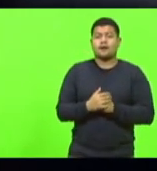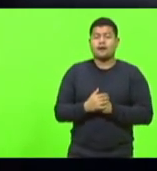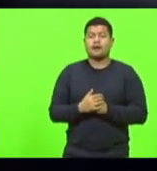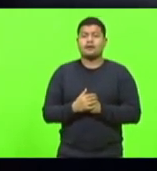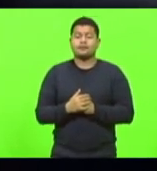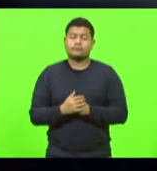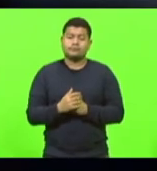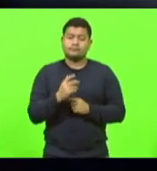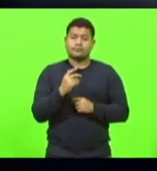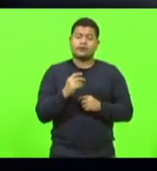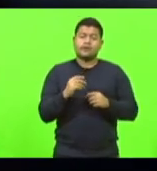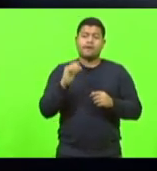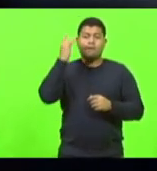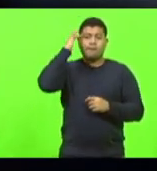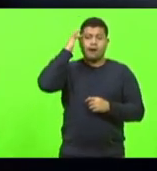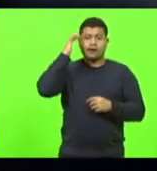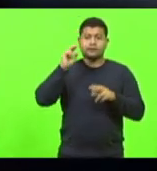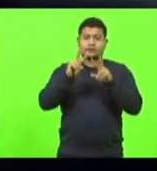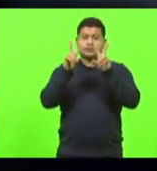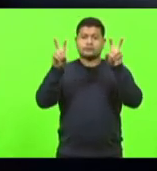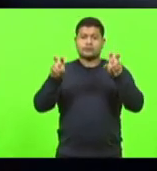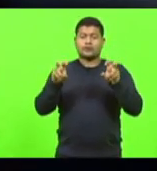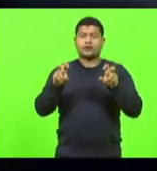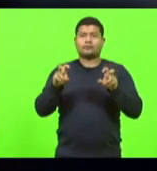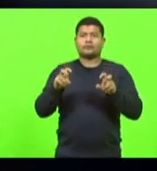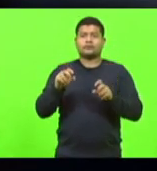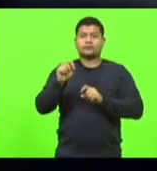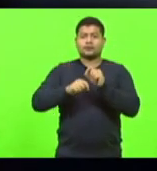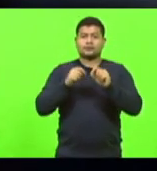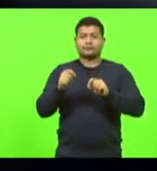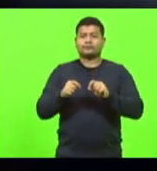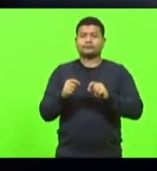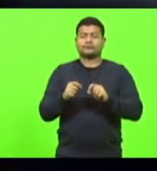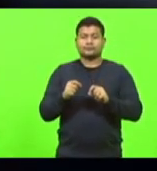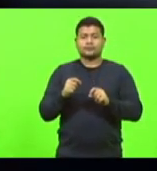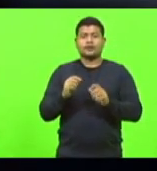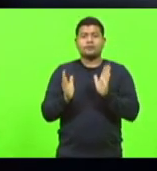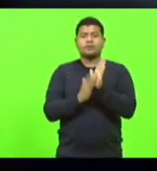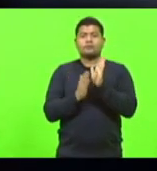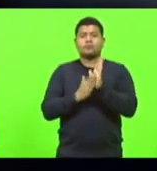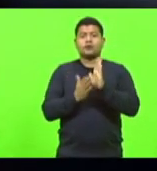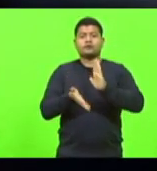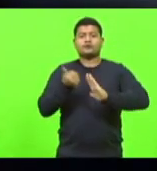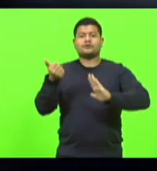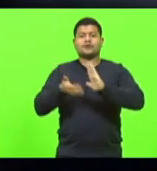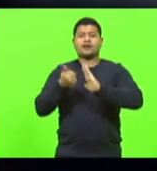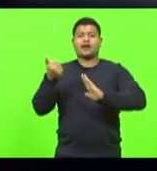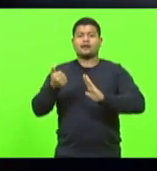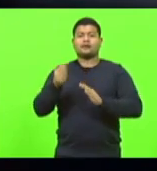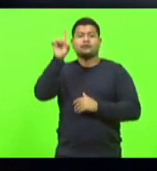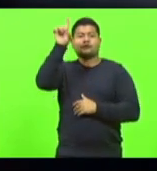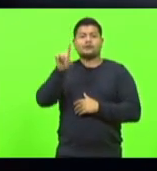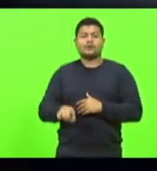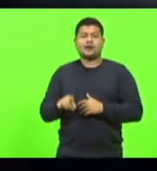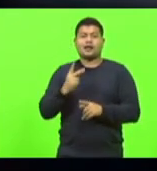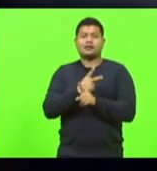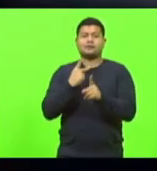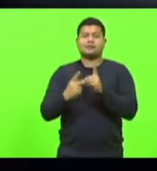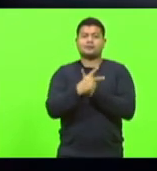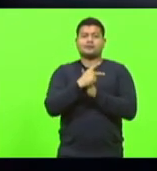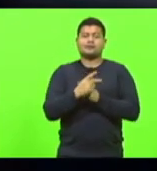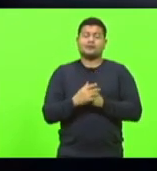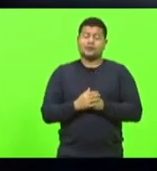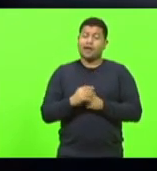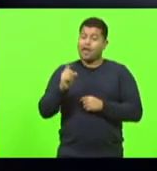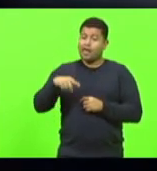termo correto seria a proposta de retirada de direitos da Previdência e se tem essa é a tem sido